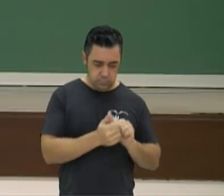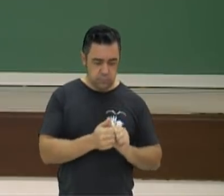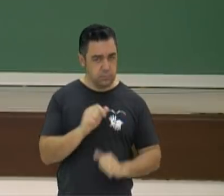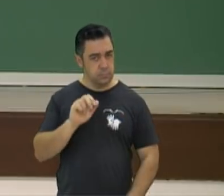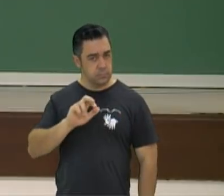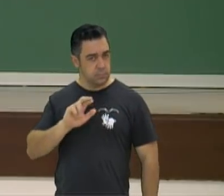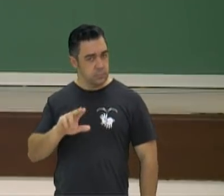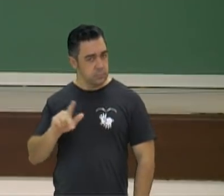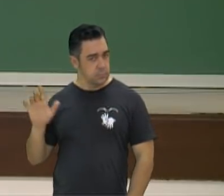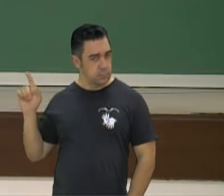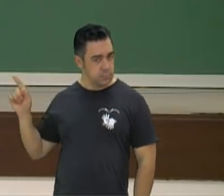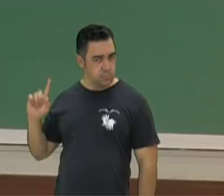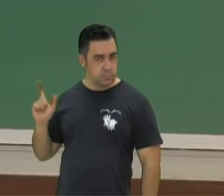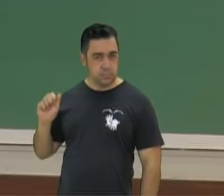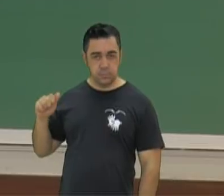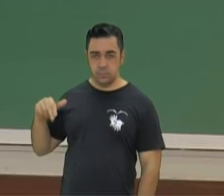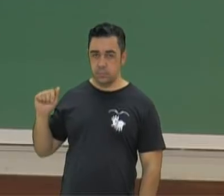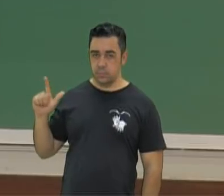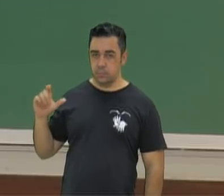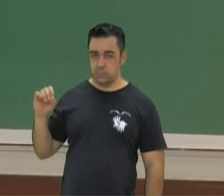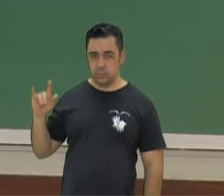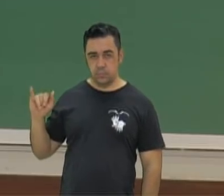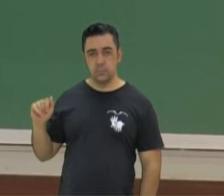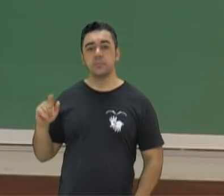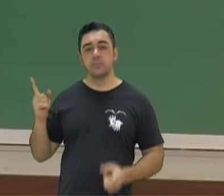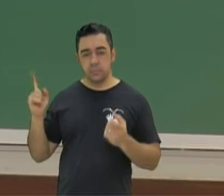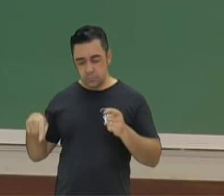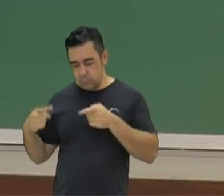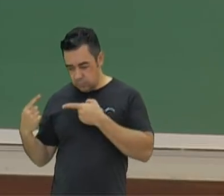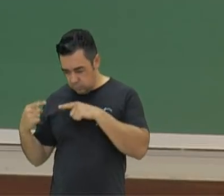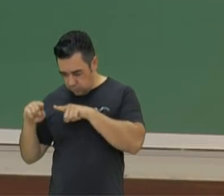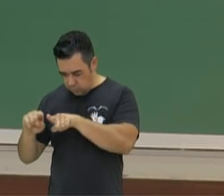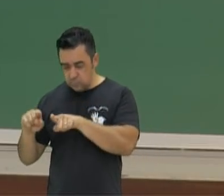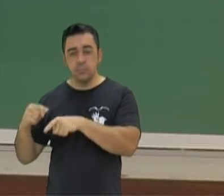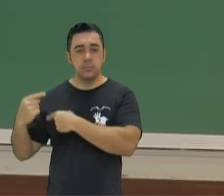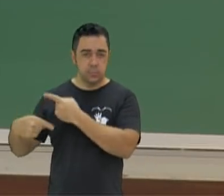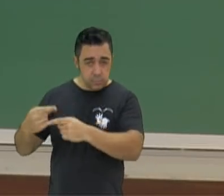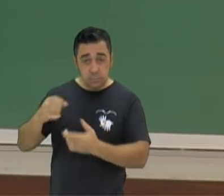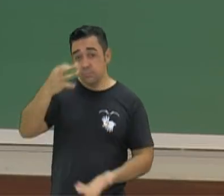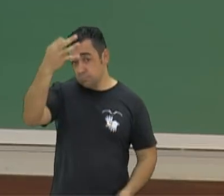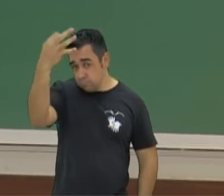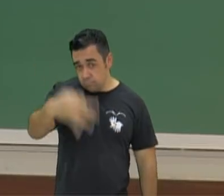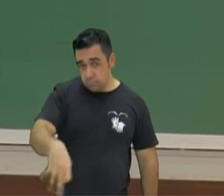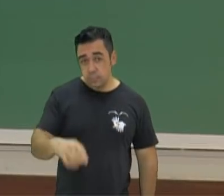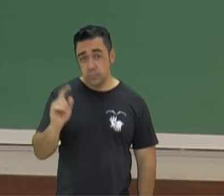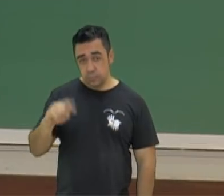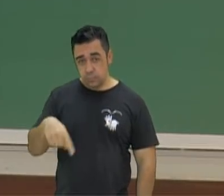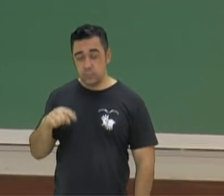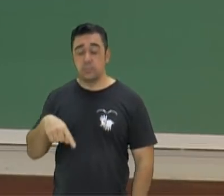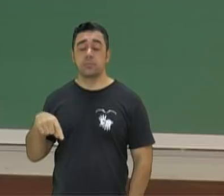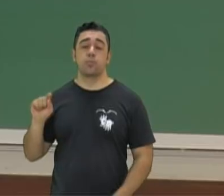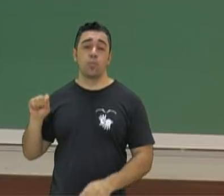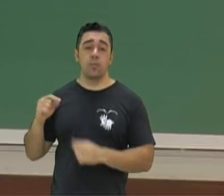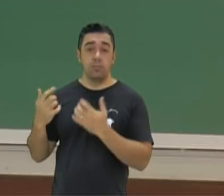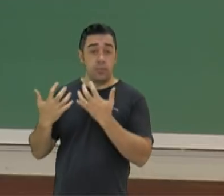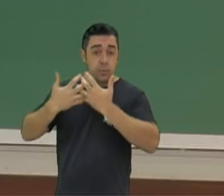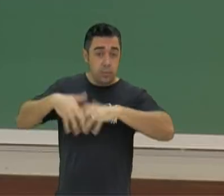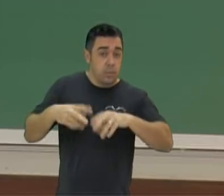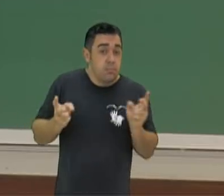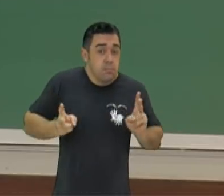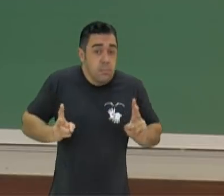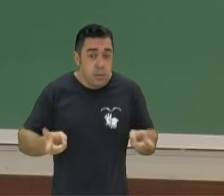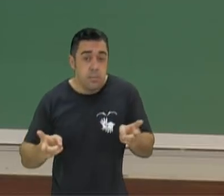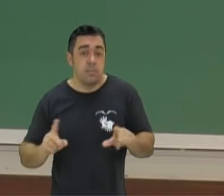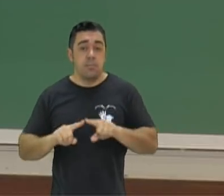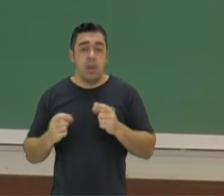aqui. A analogia pode estar relacionada à convergência evolutiva. É isso mesmo, né? Órgãos análogos, mesma função. Por